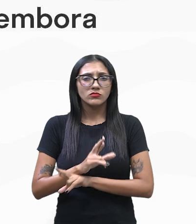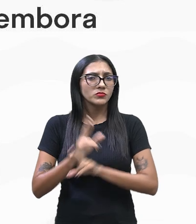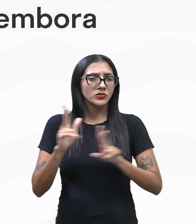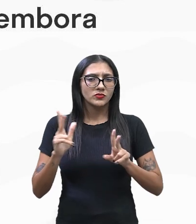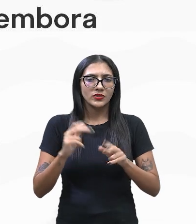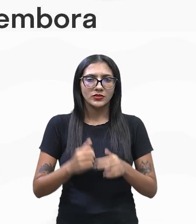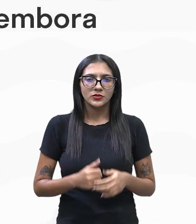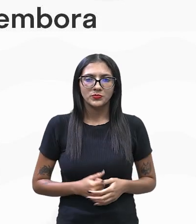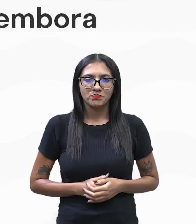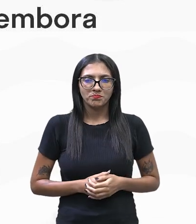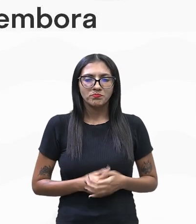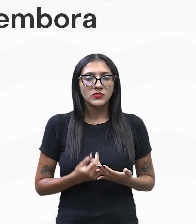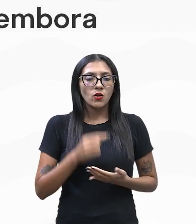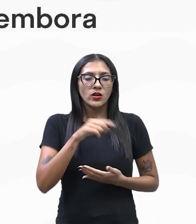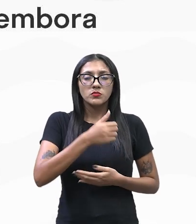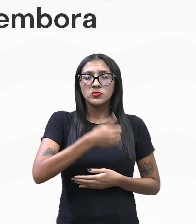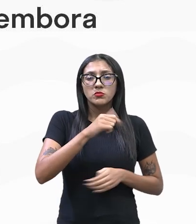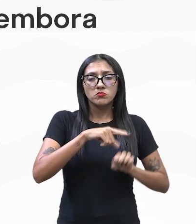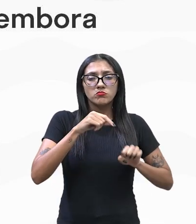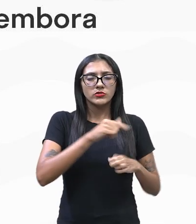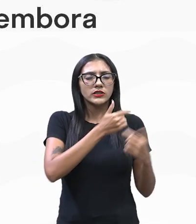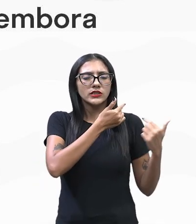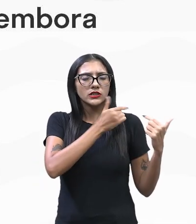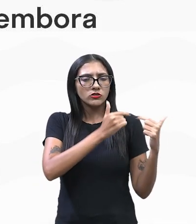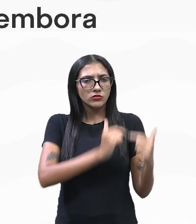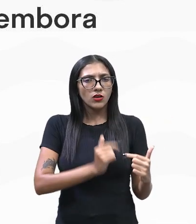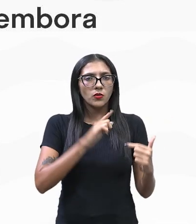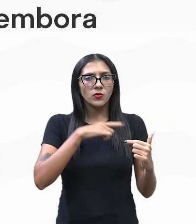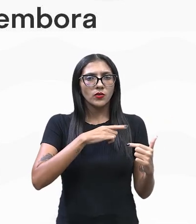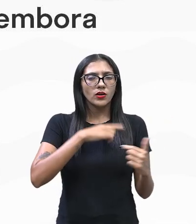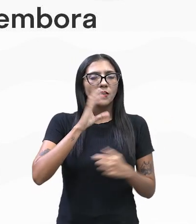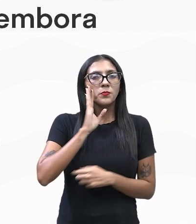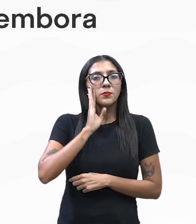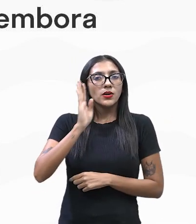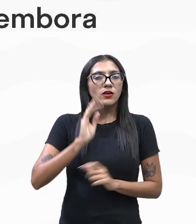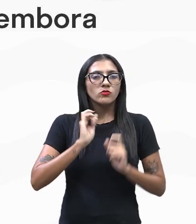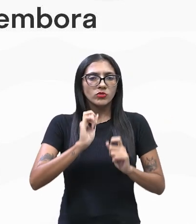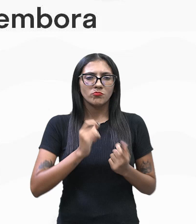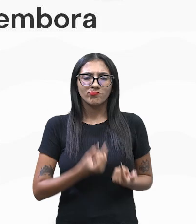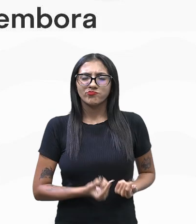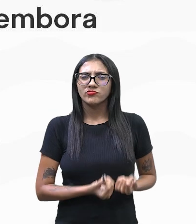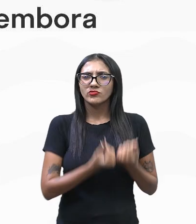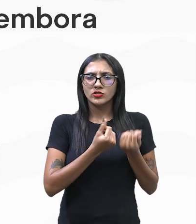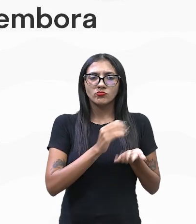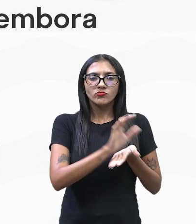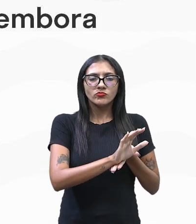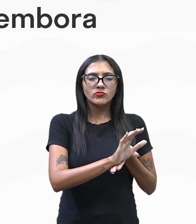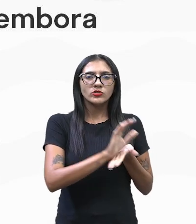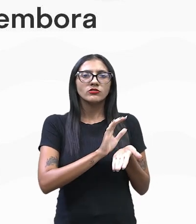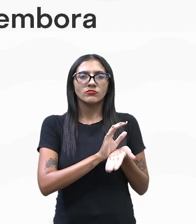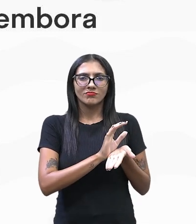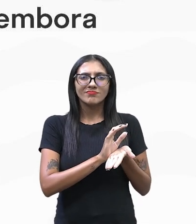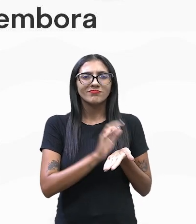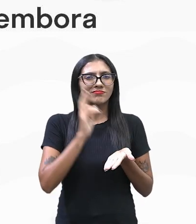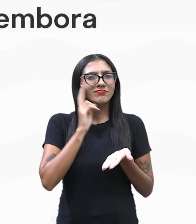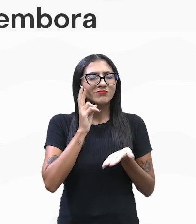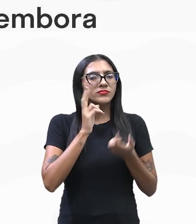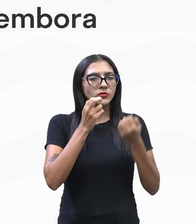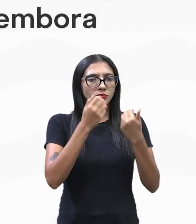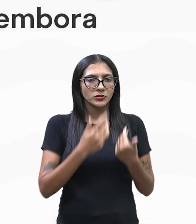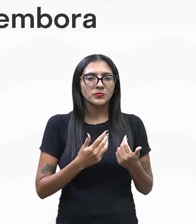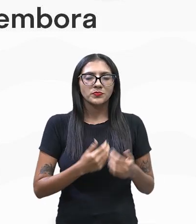O empreendedorismo tradicional, ele vai buscar principalmente o lucro financeiro, que é aquilo que a gente acabou de falar.